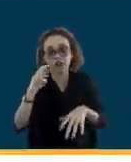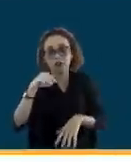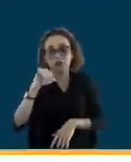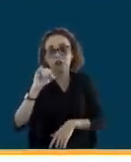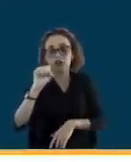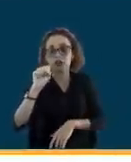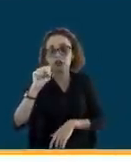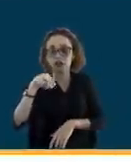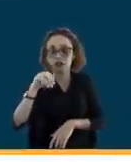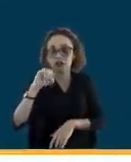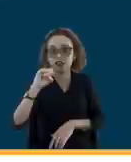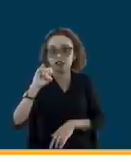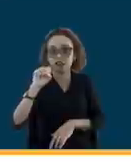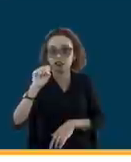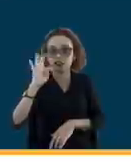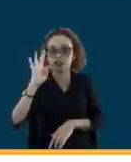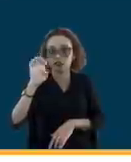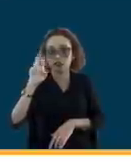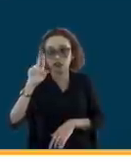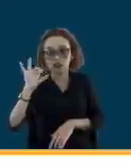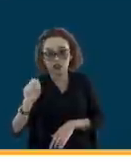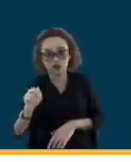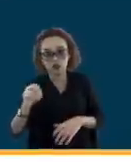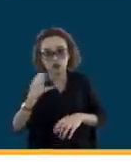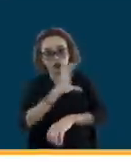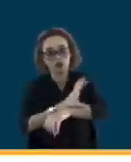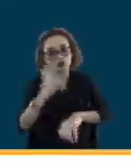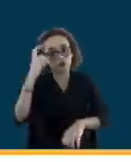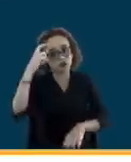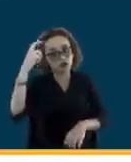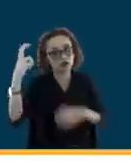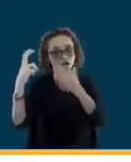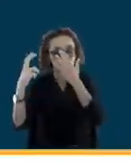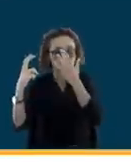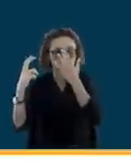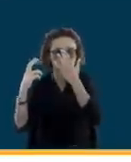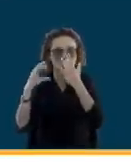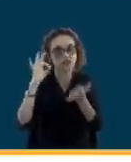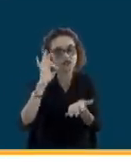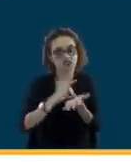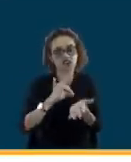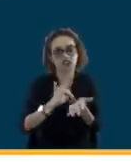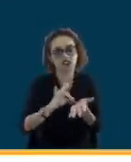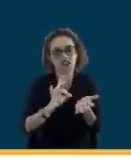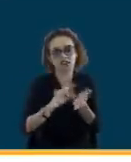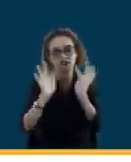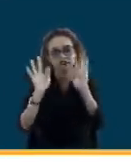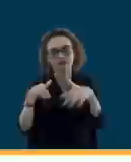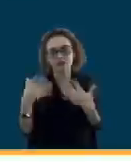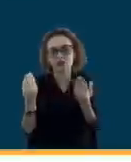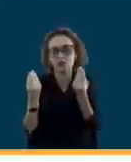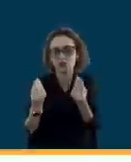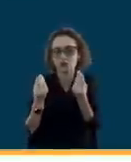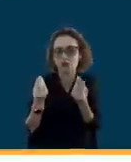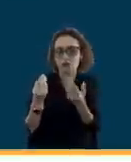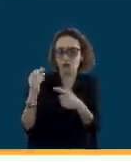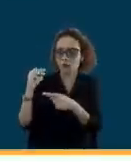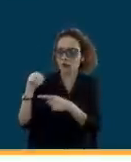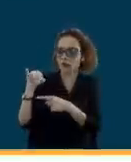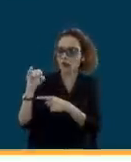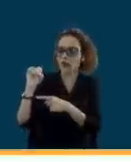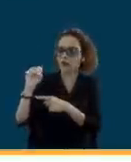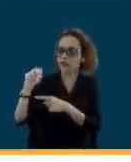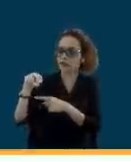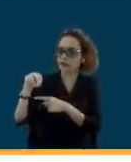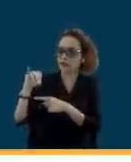elemento central nessa questão, e é verdade, por quê? Porque não é um simples tirar